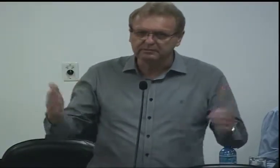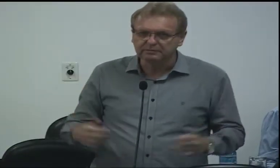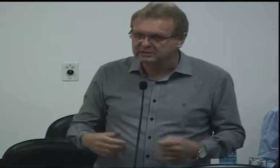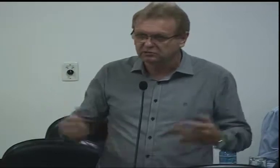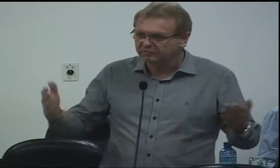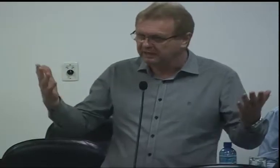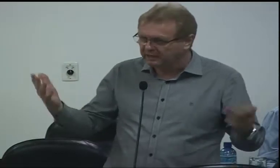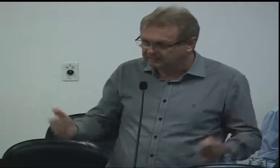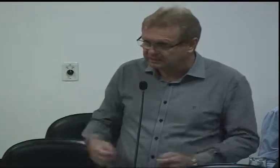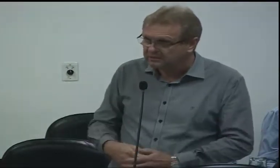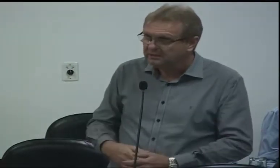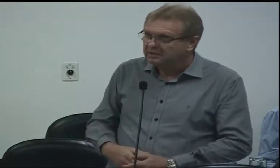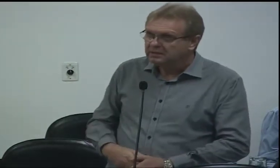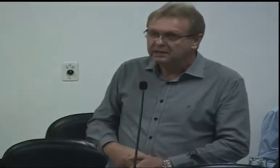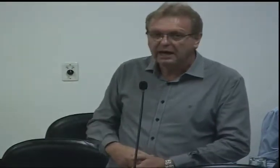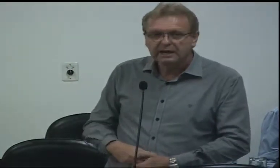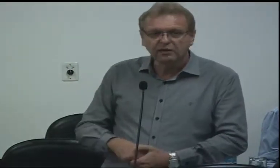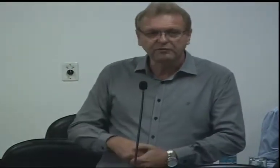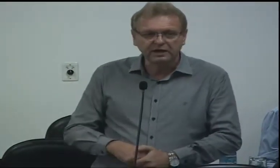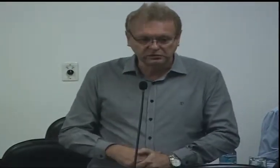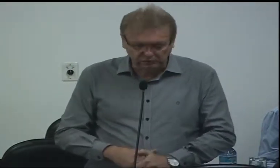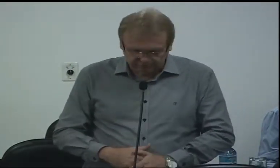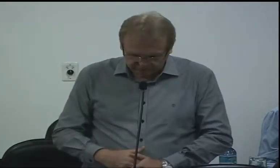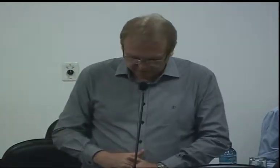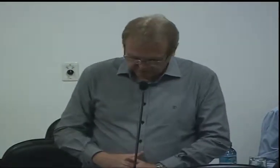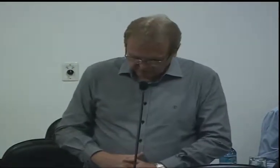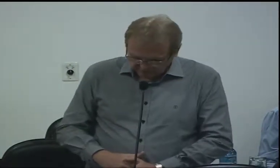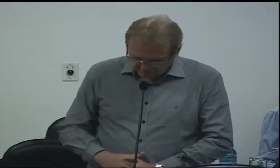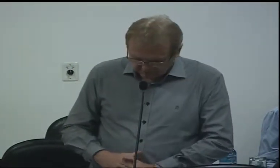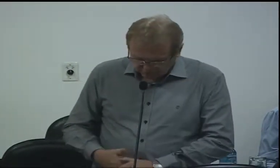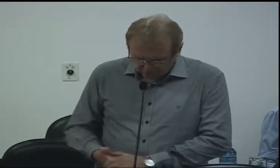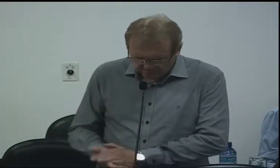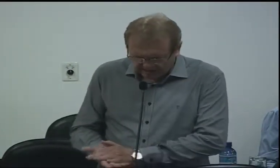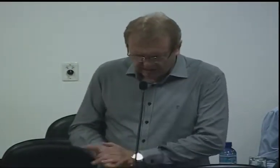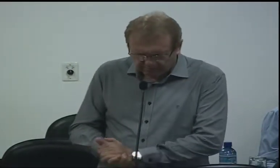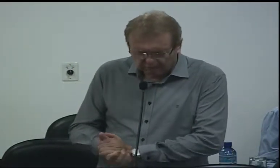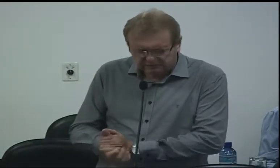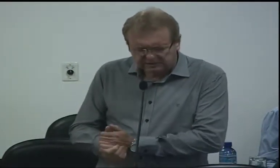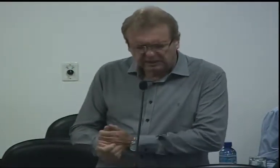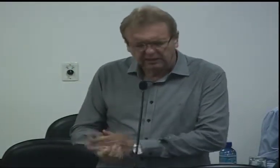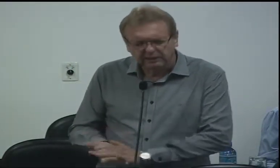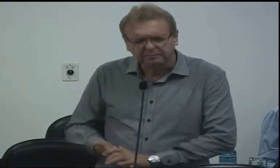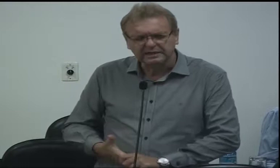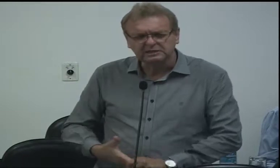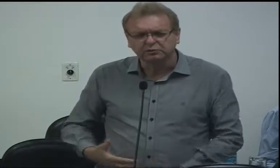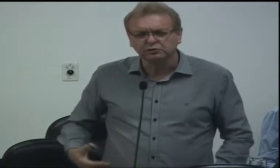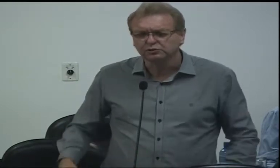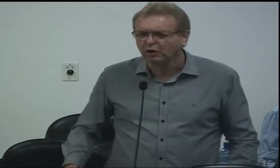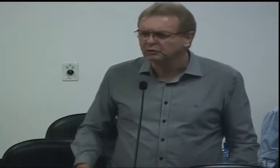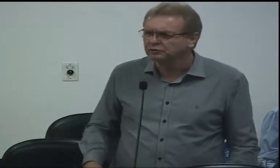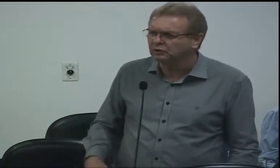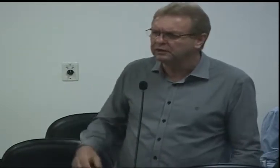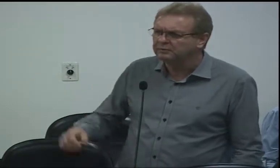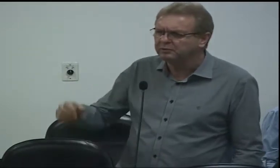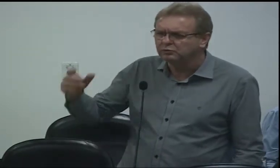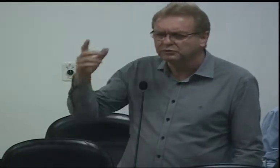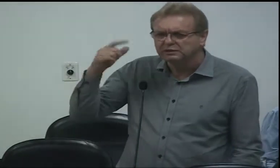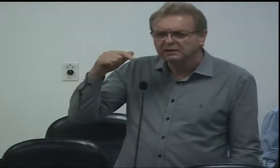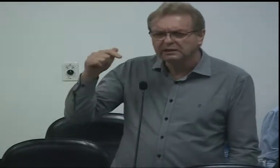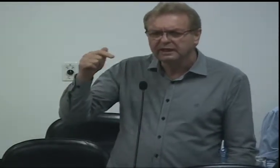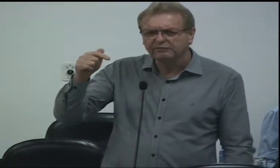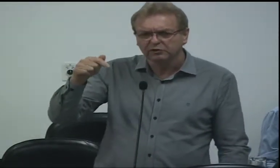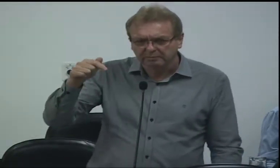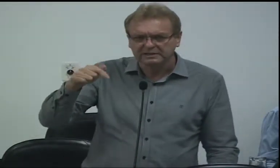nenhum time, mas é só ver na camisa. E aí eu vejo uma moça que participou dos Jogos